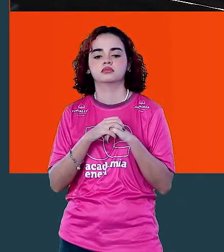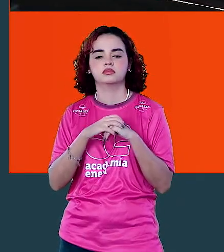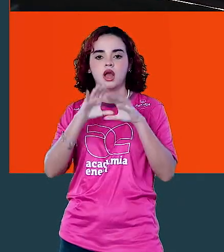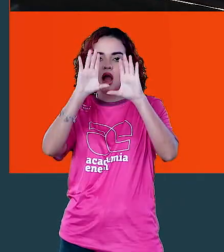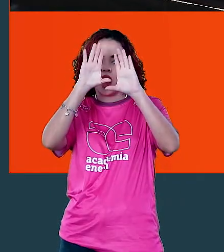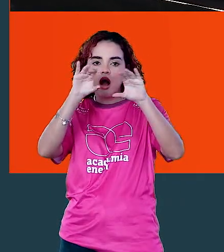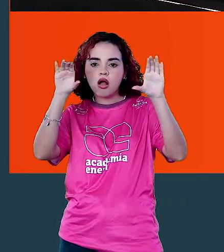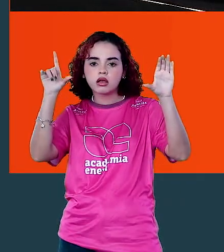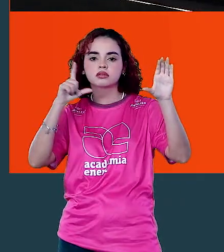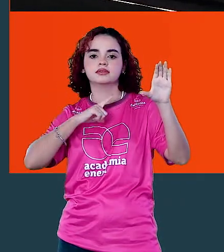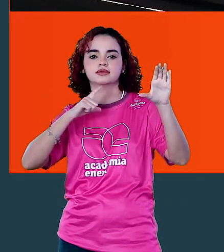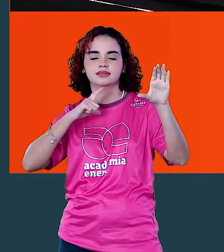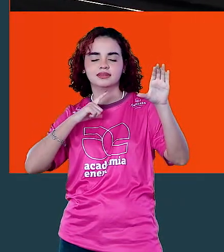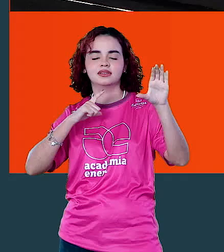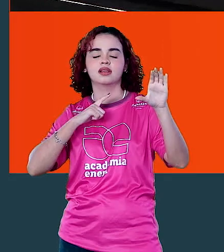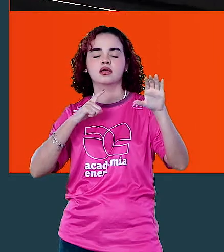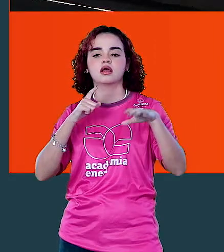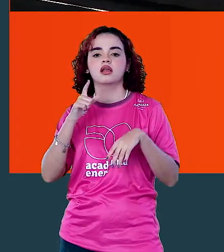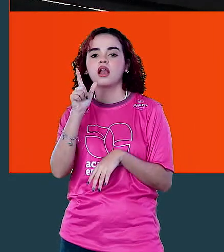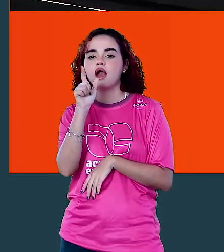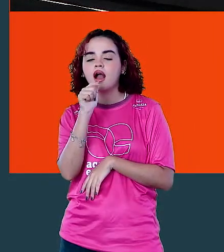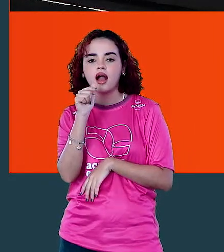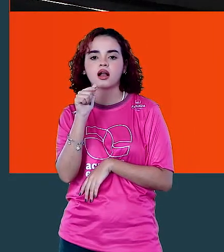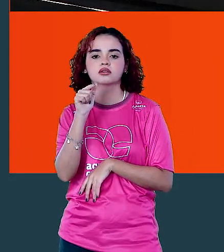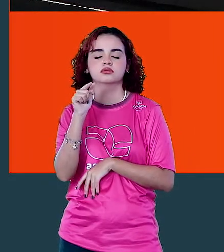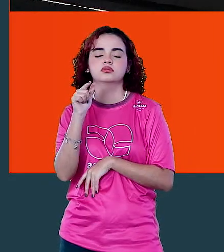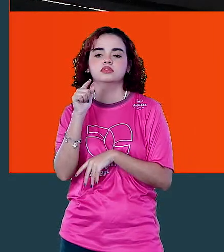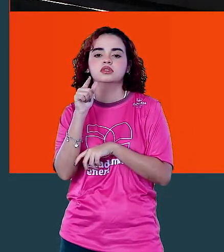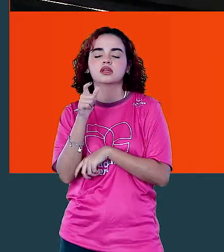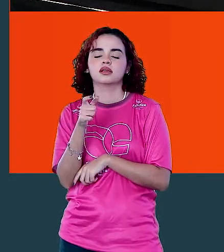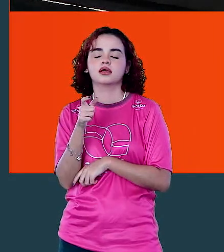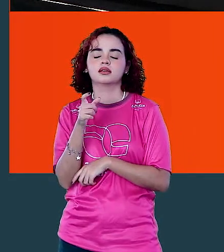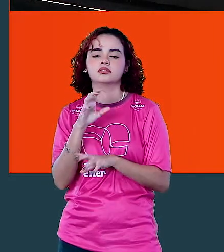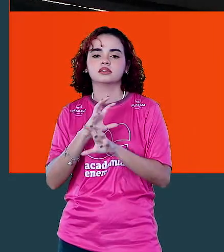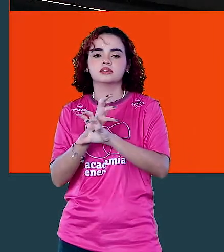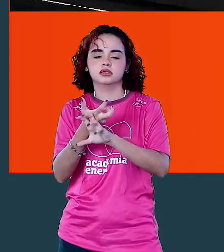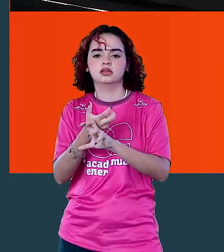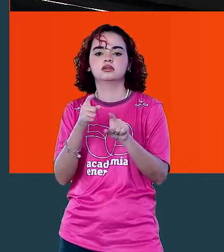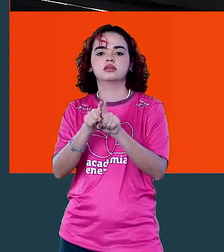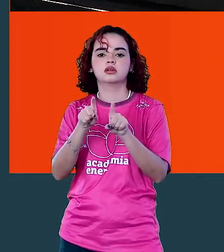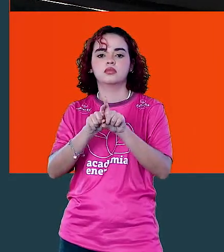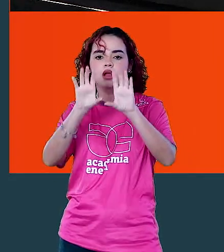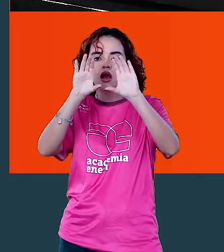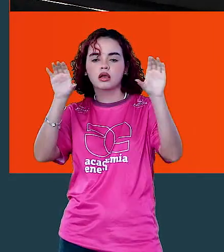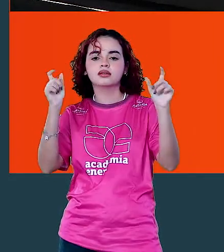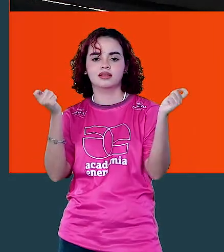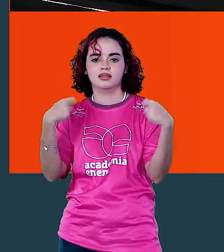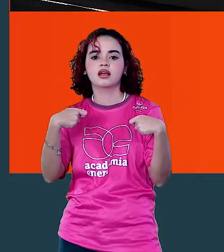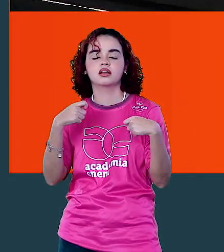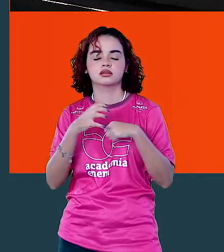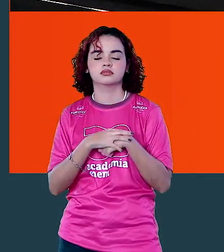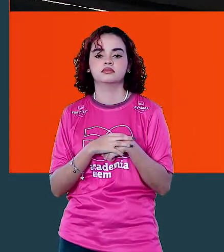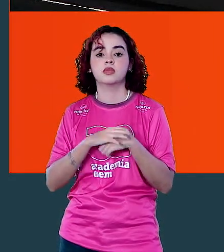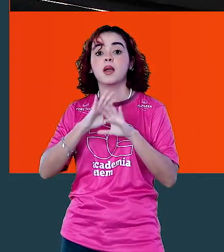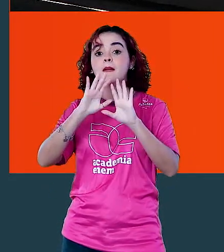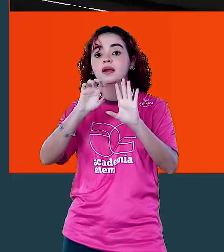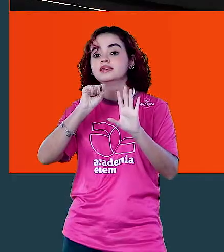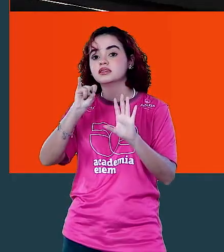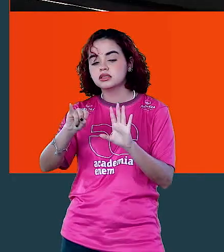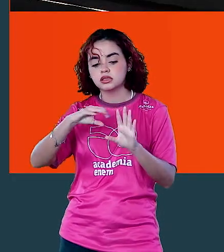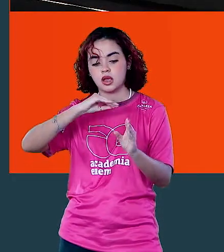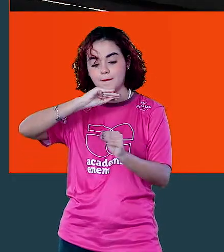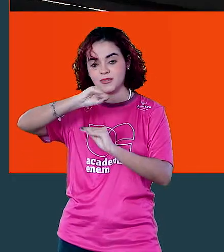nuvem, tem partículas líquidas cristalizadas. Por isso que a gente consegue ver. Se for uma mistura totalmente formada